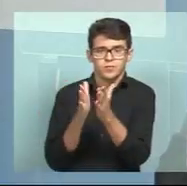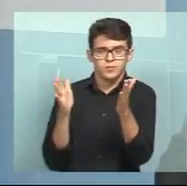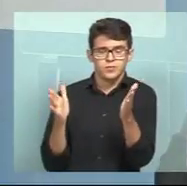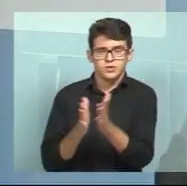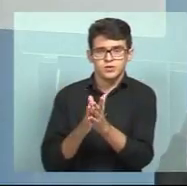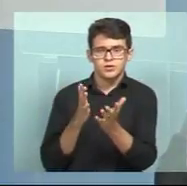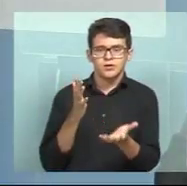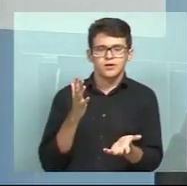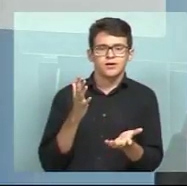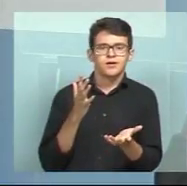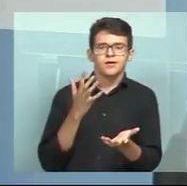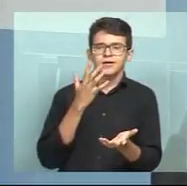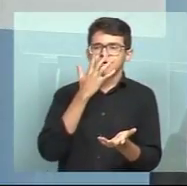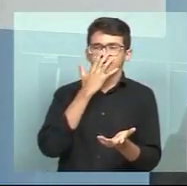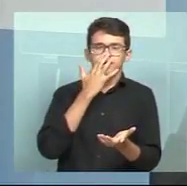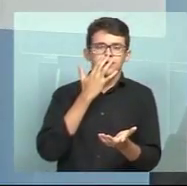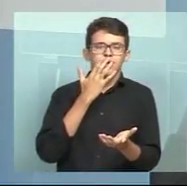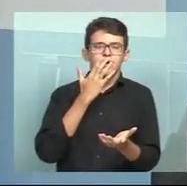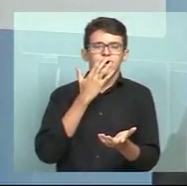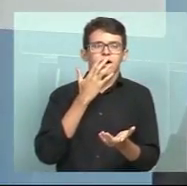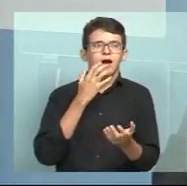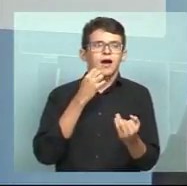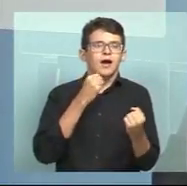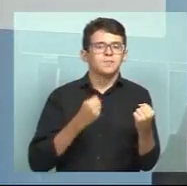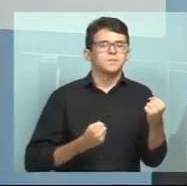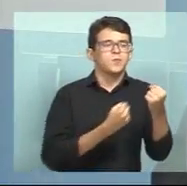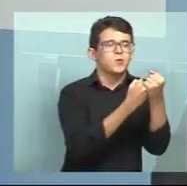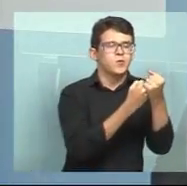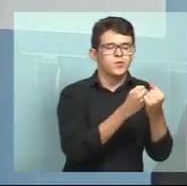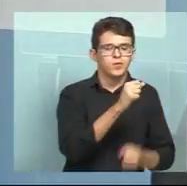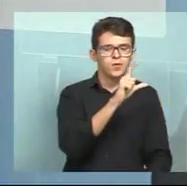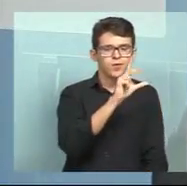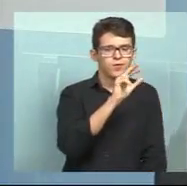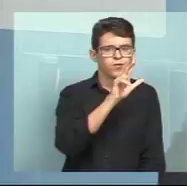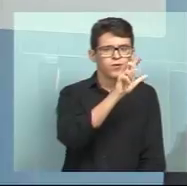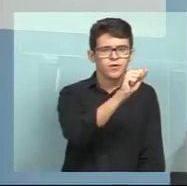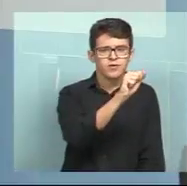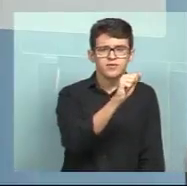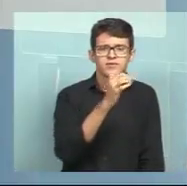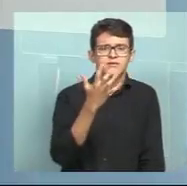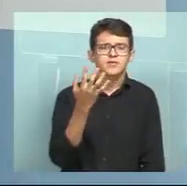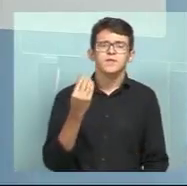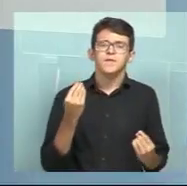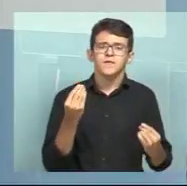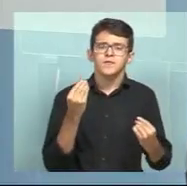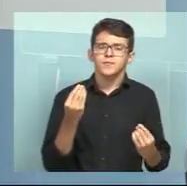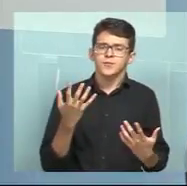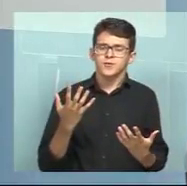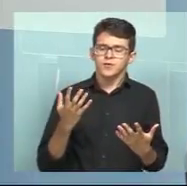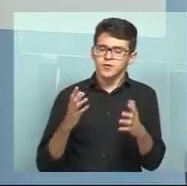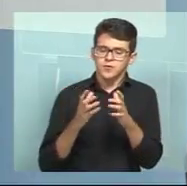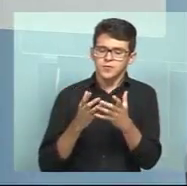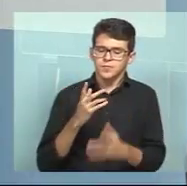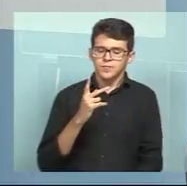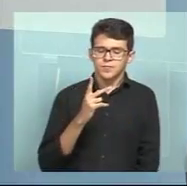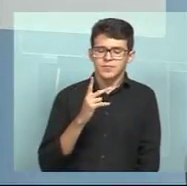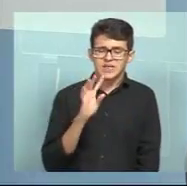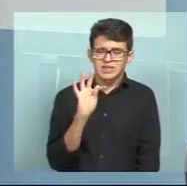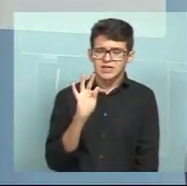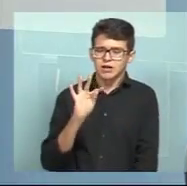proteger um ex-presidente que errou, mas que tem no